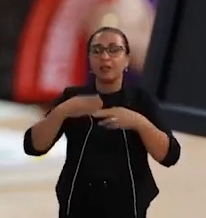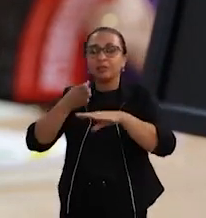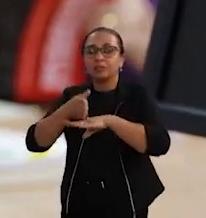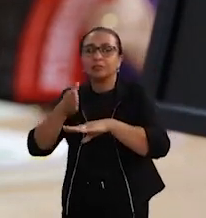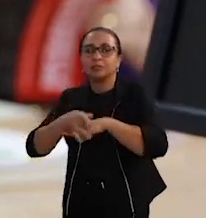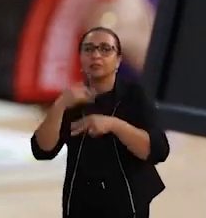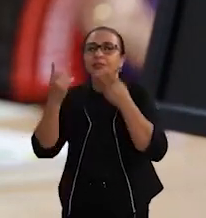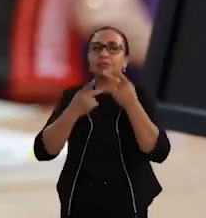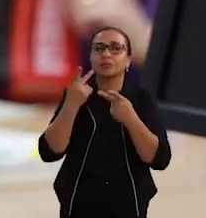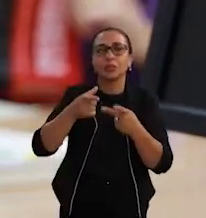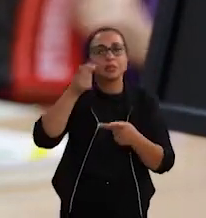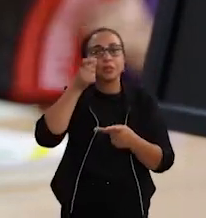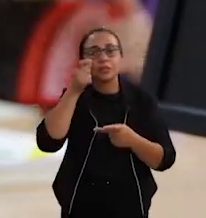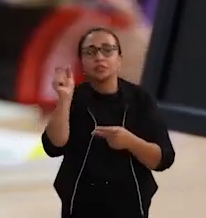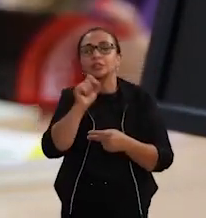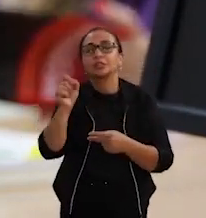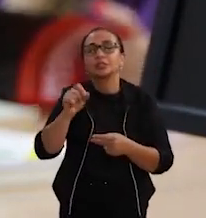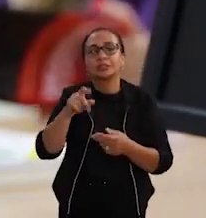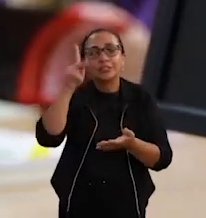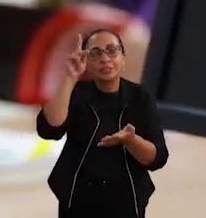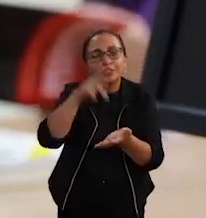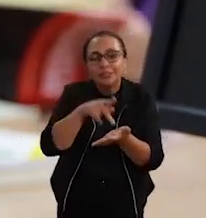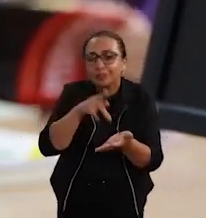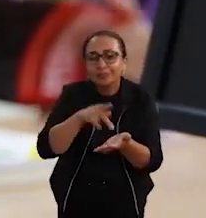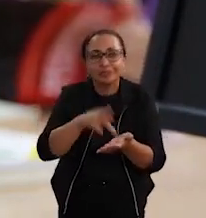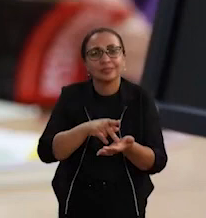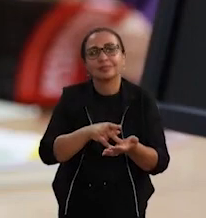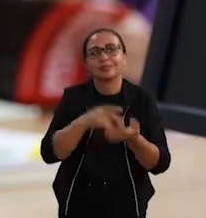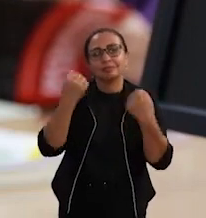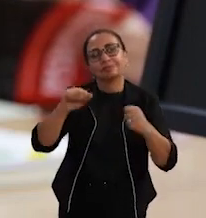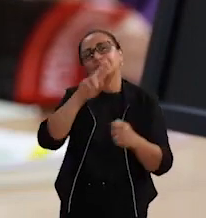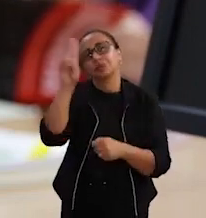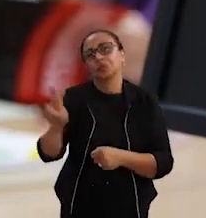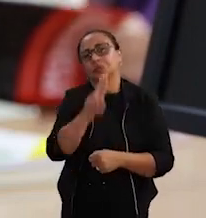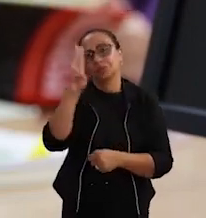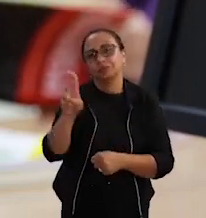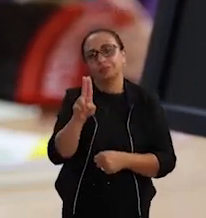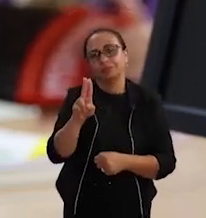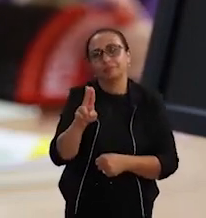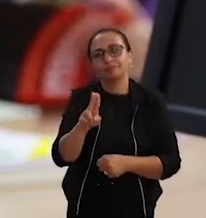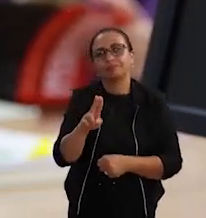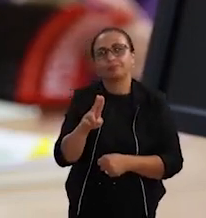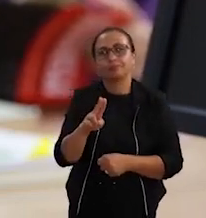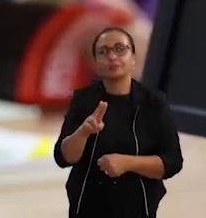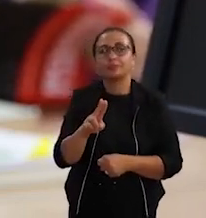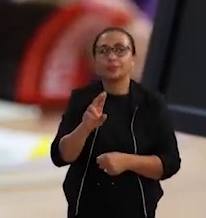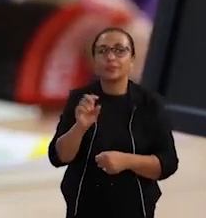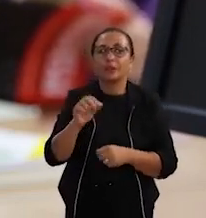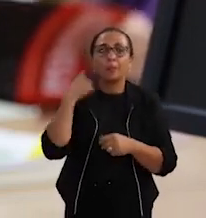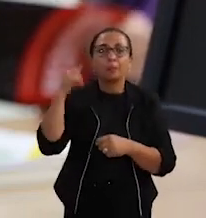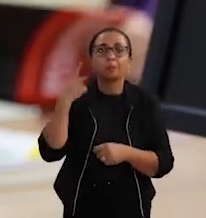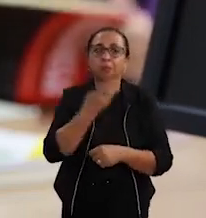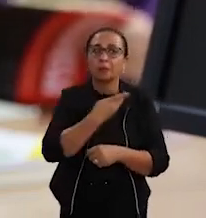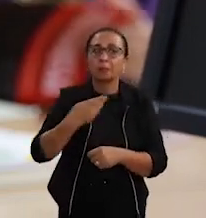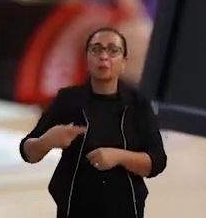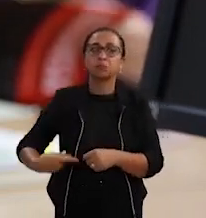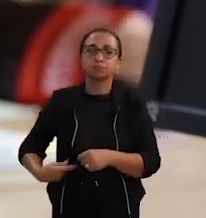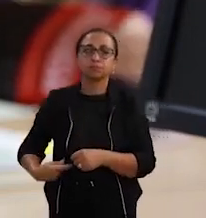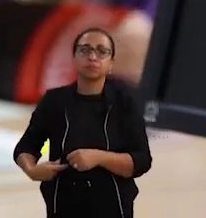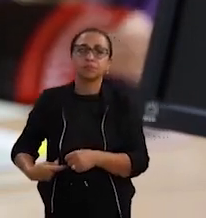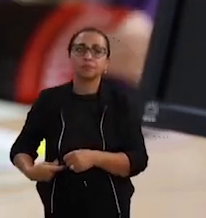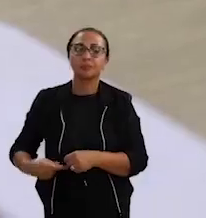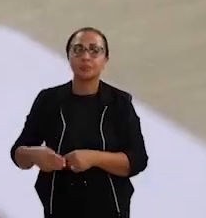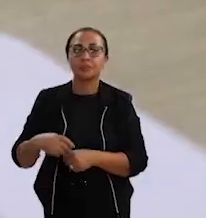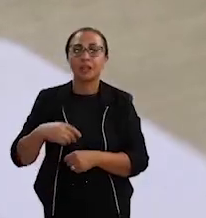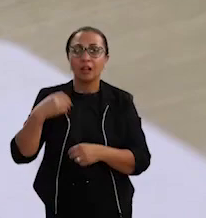a participação e a fala e o interesse de quem realmente é o destinatário, né, da política